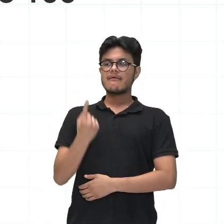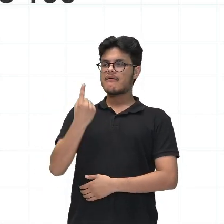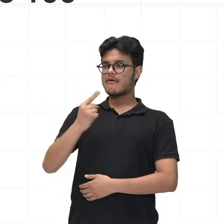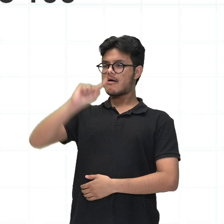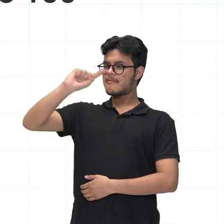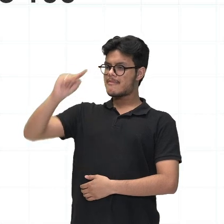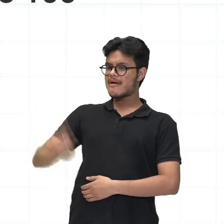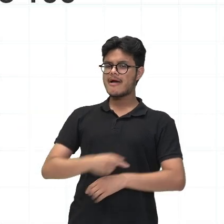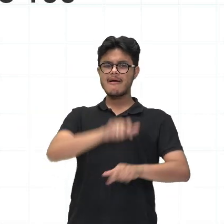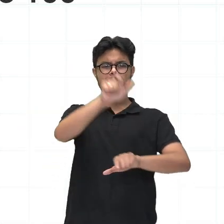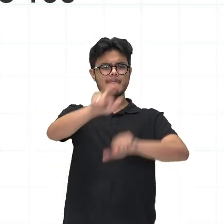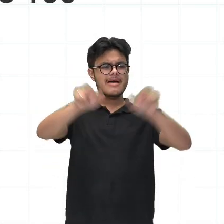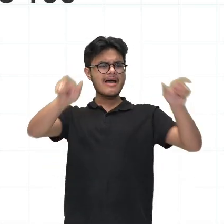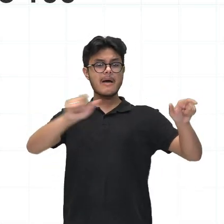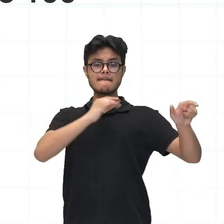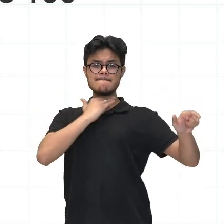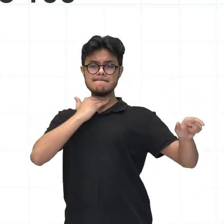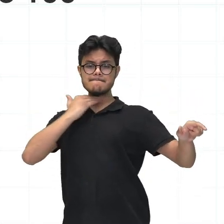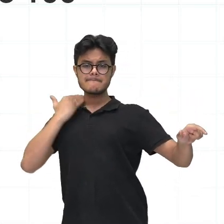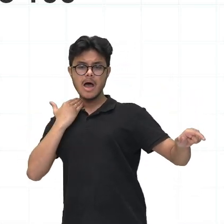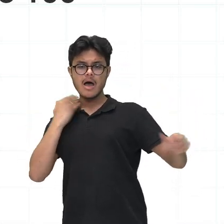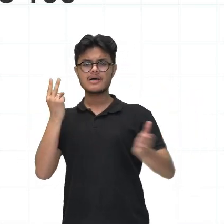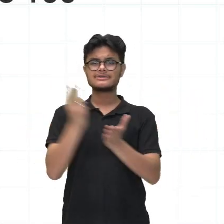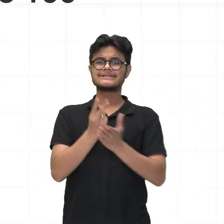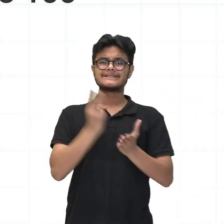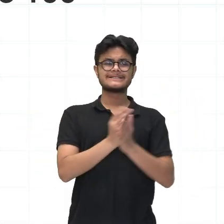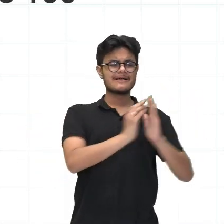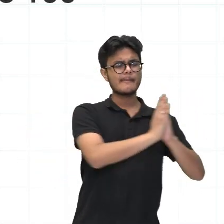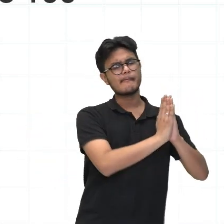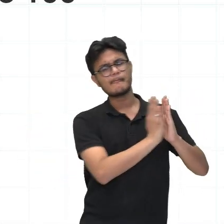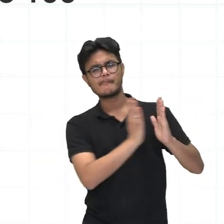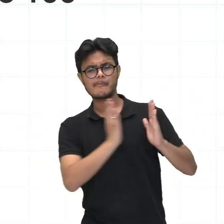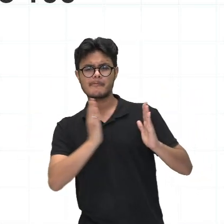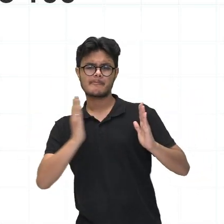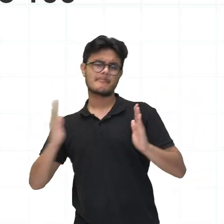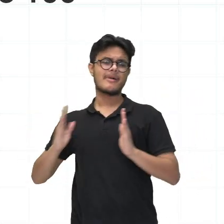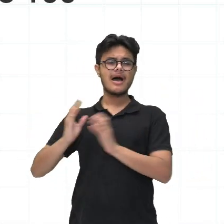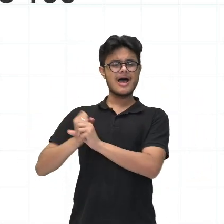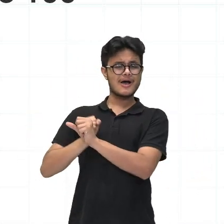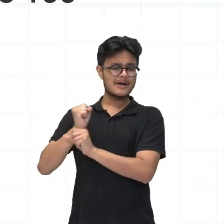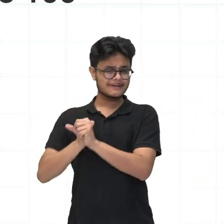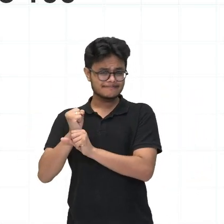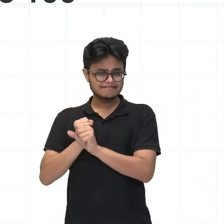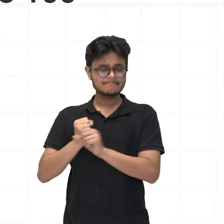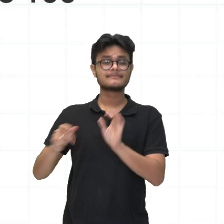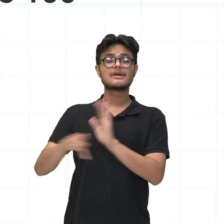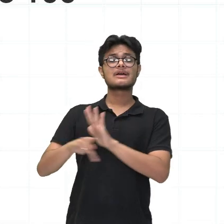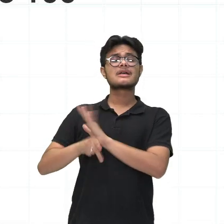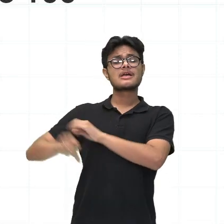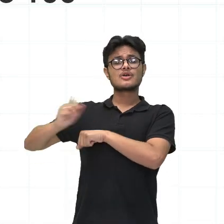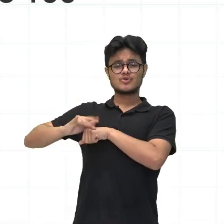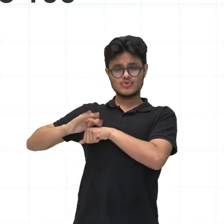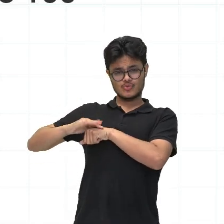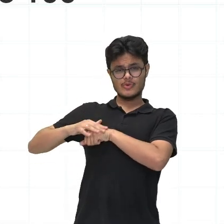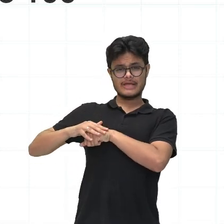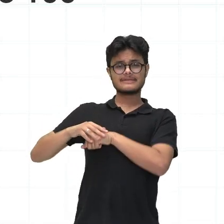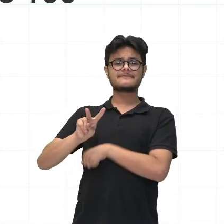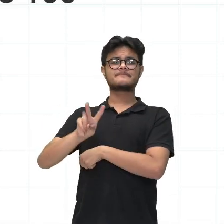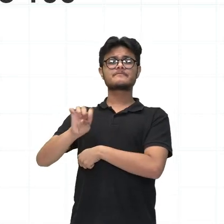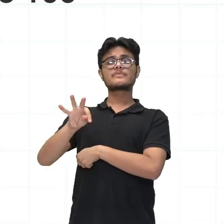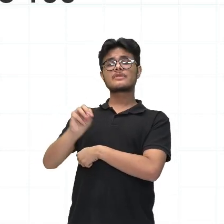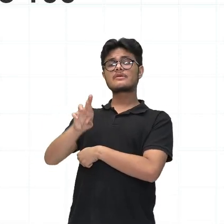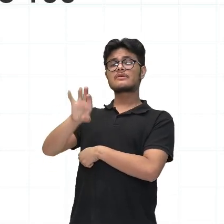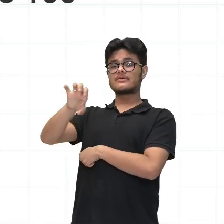de pessoas morrem por ano por causa dessas DTVs, né? Dessas doenças